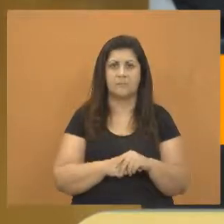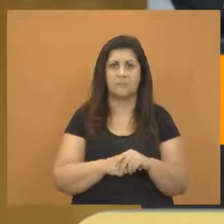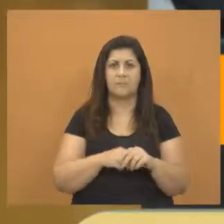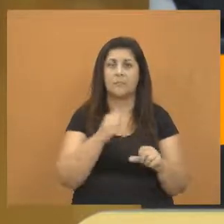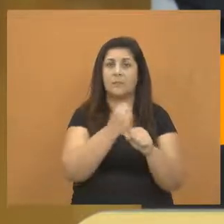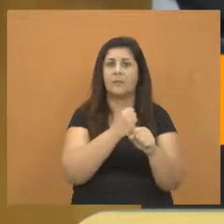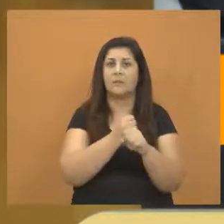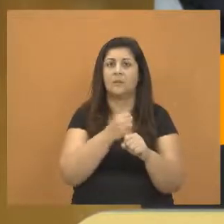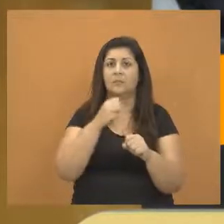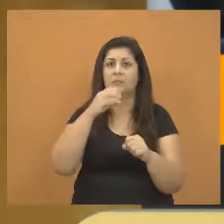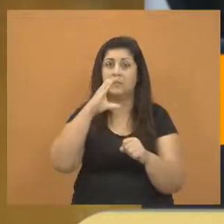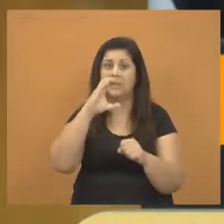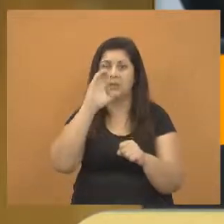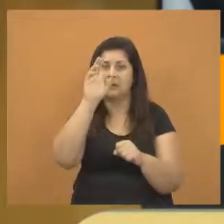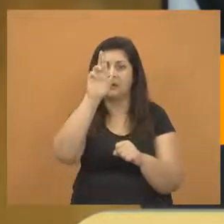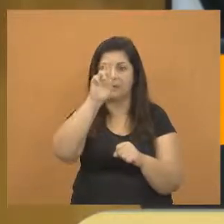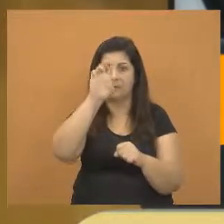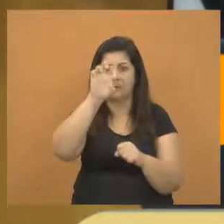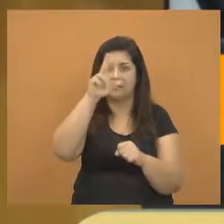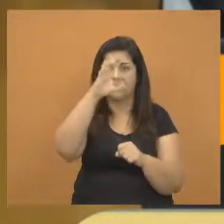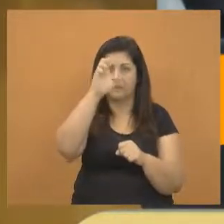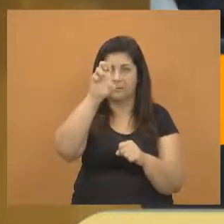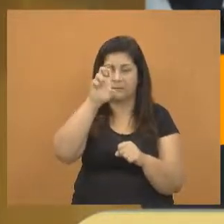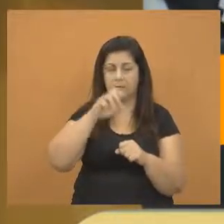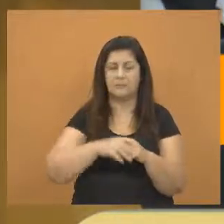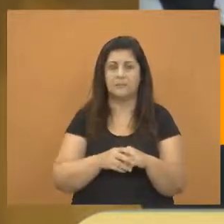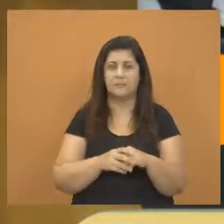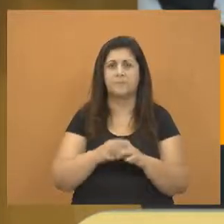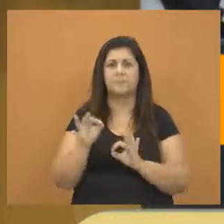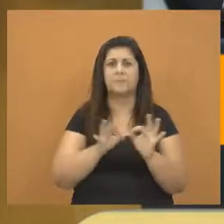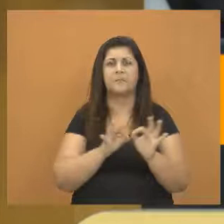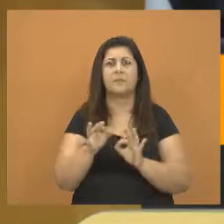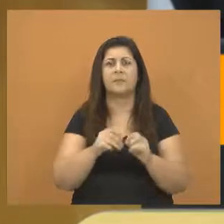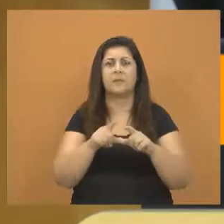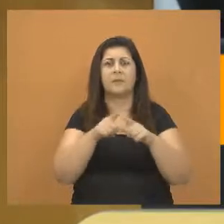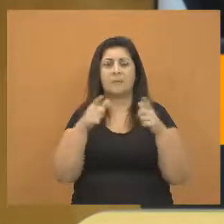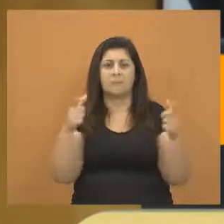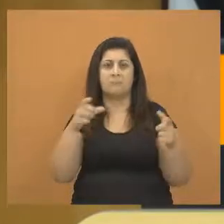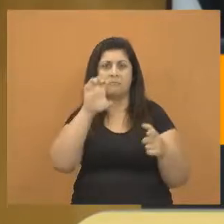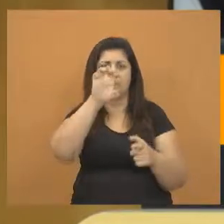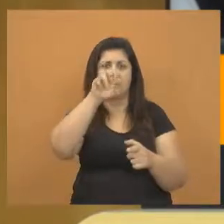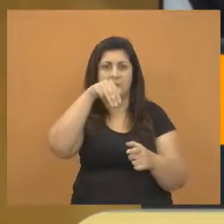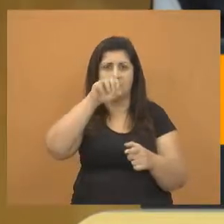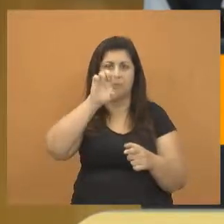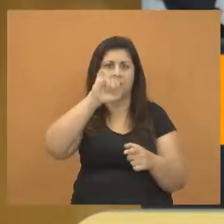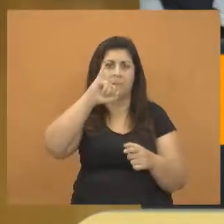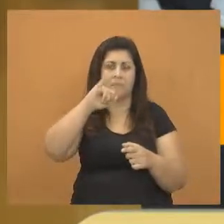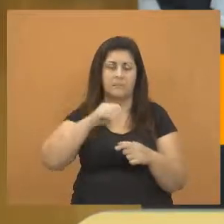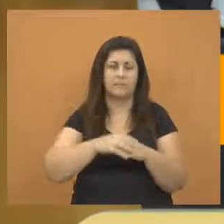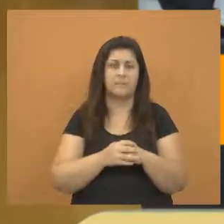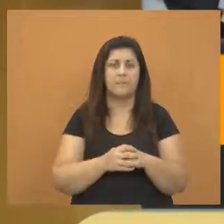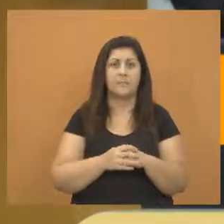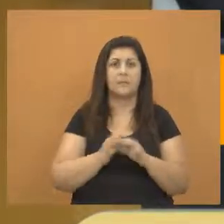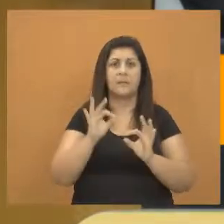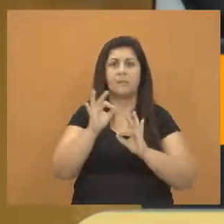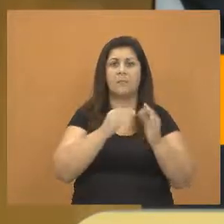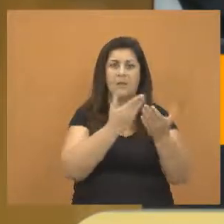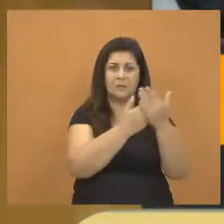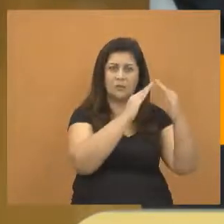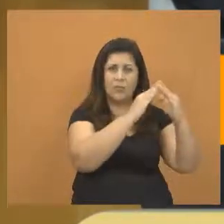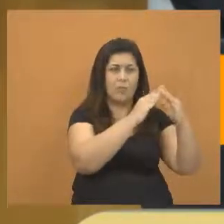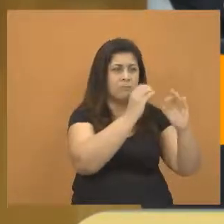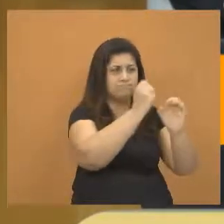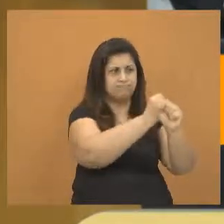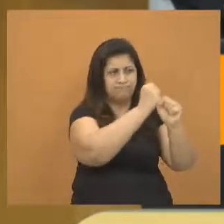construção de creches, construção e ampliação de EMEIs e EMFs, reformas de prédios